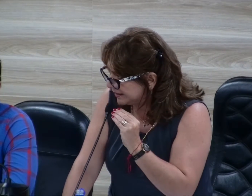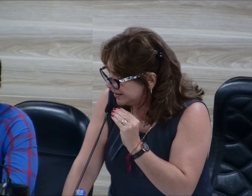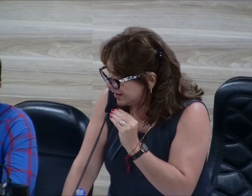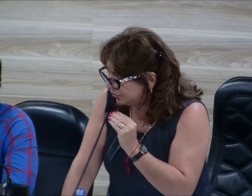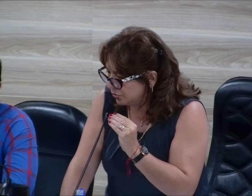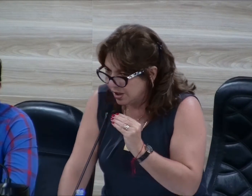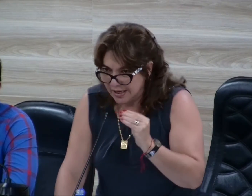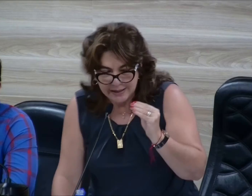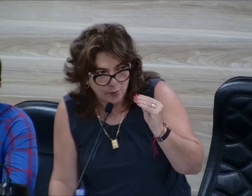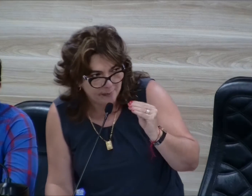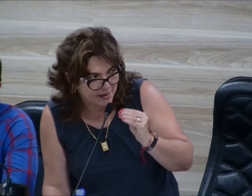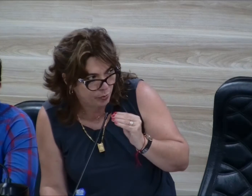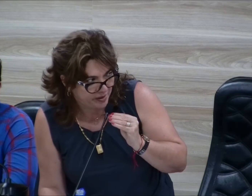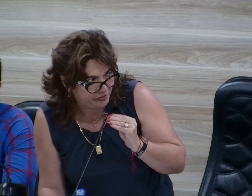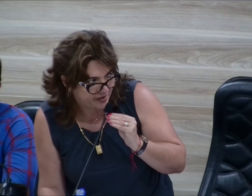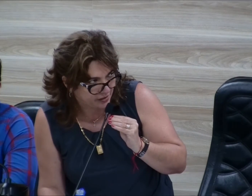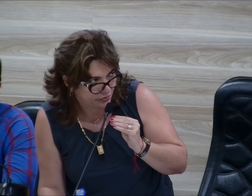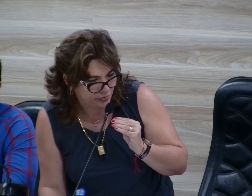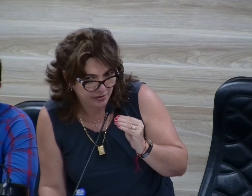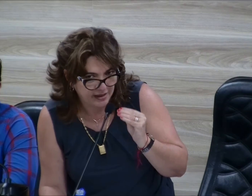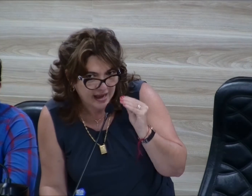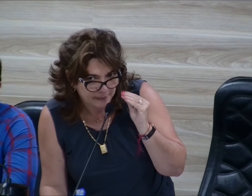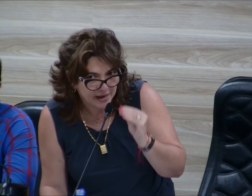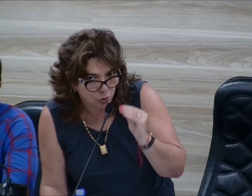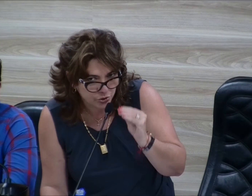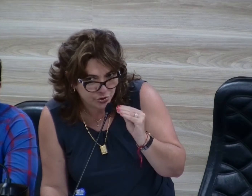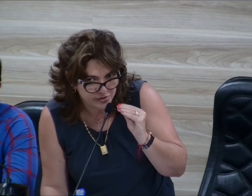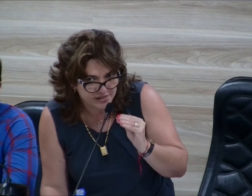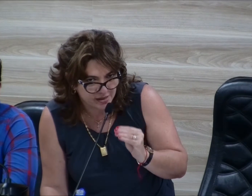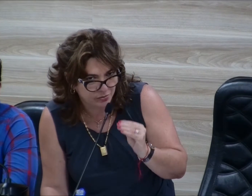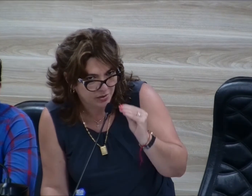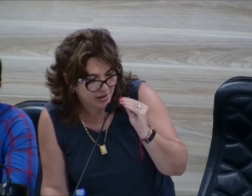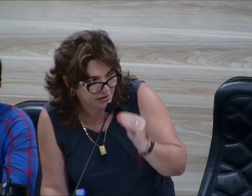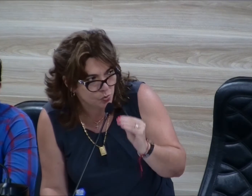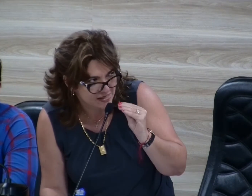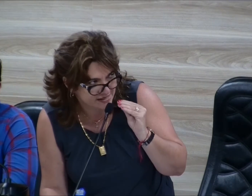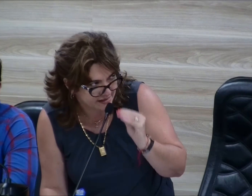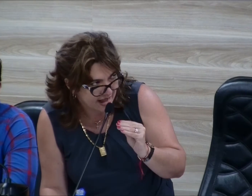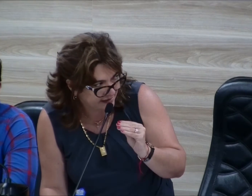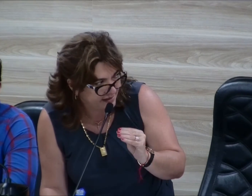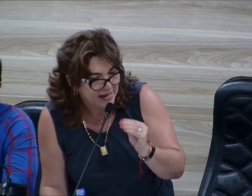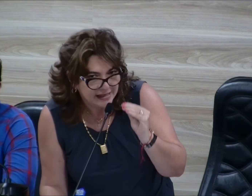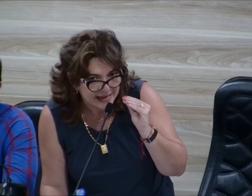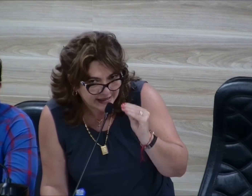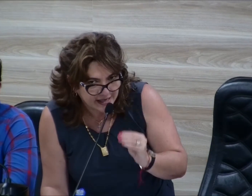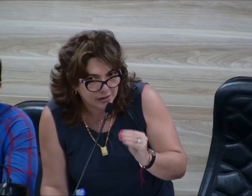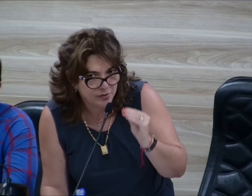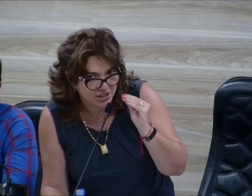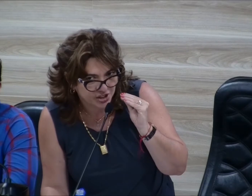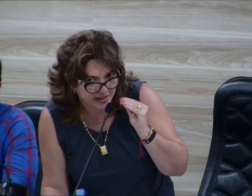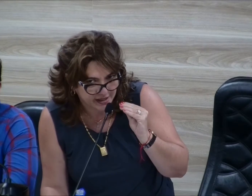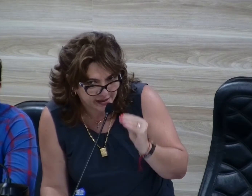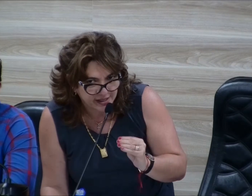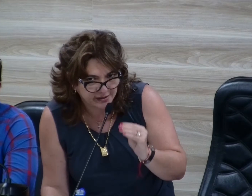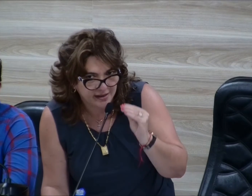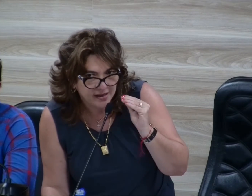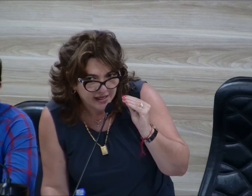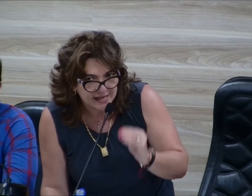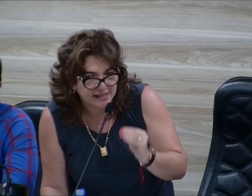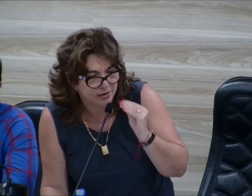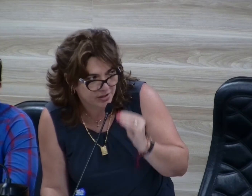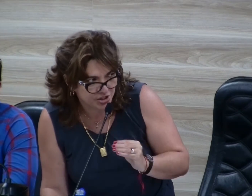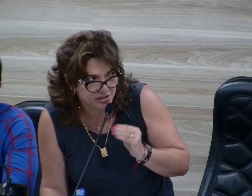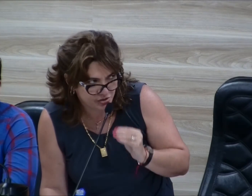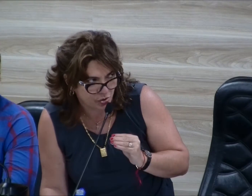de partido, não é para o prefeito. É para a construção de uma cidade, naquilo que a gente acredita